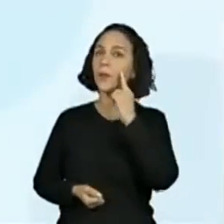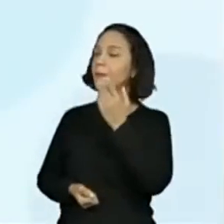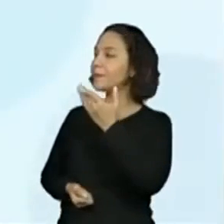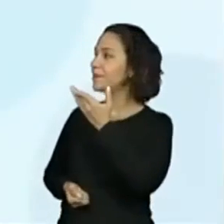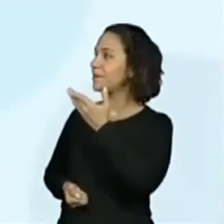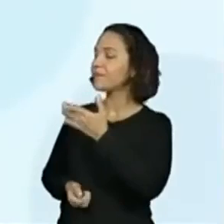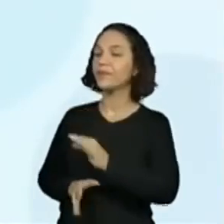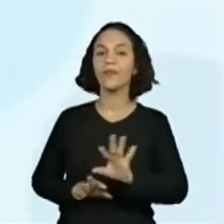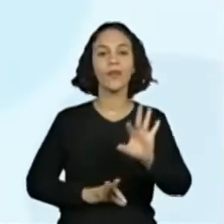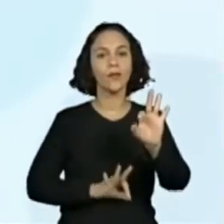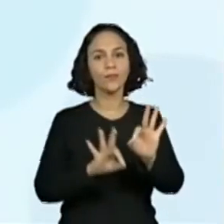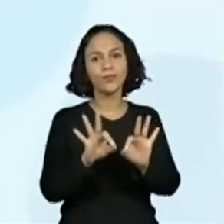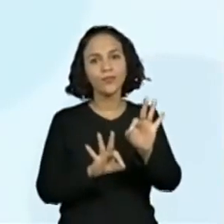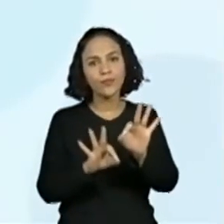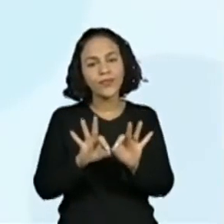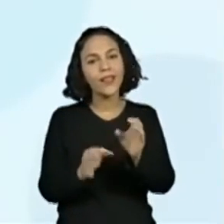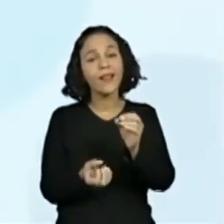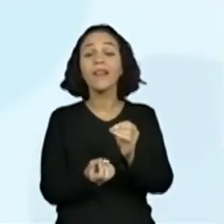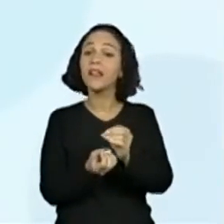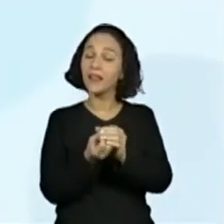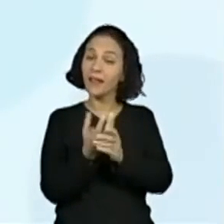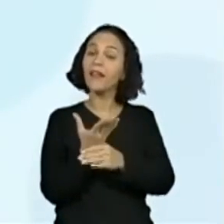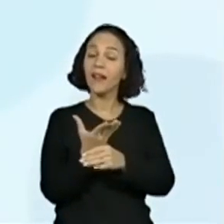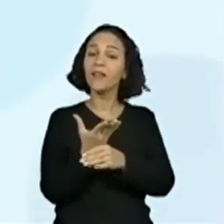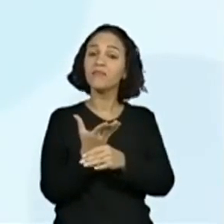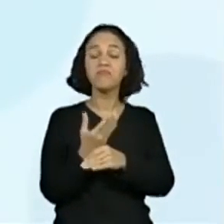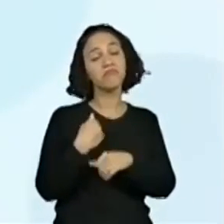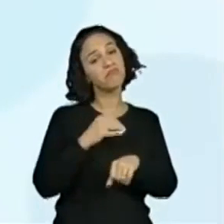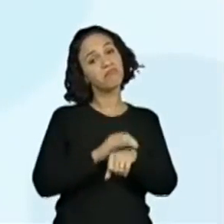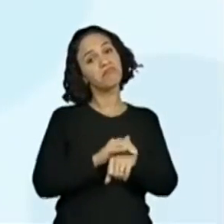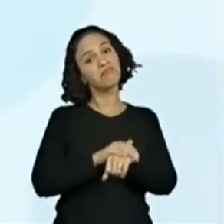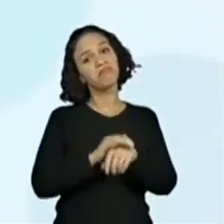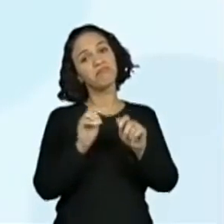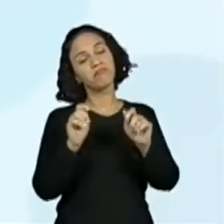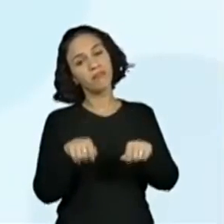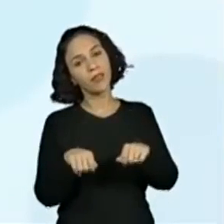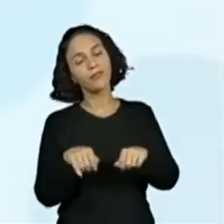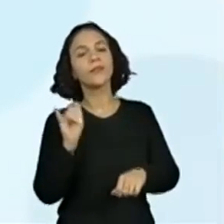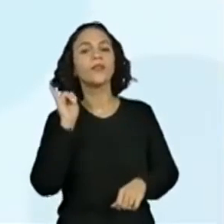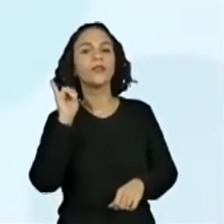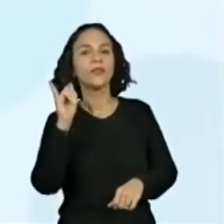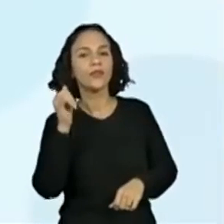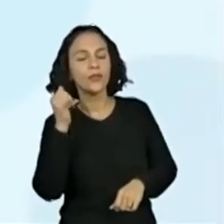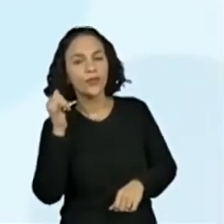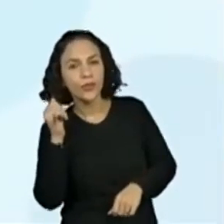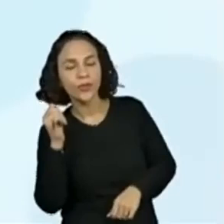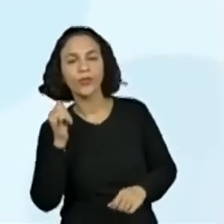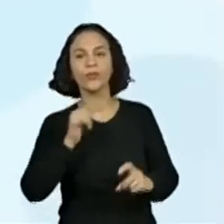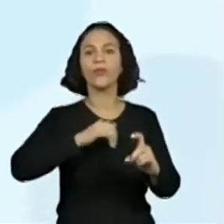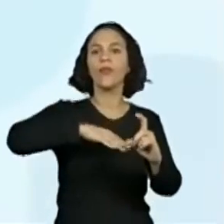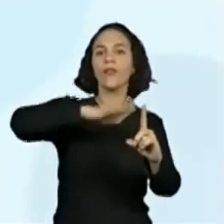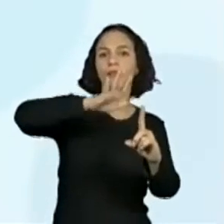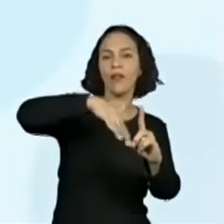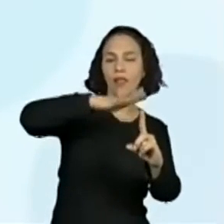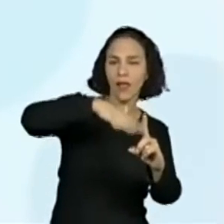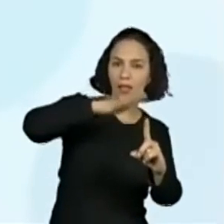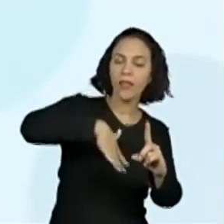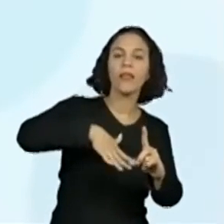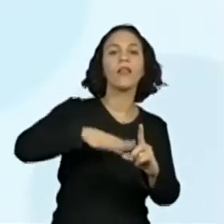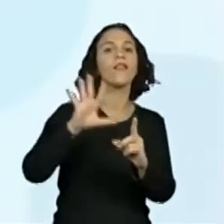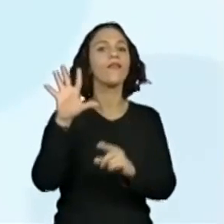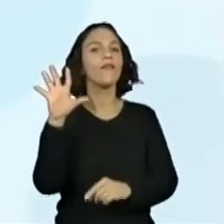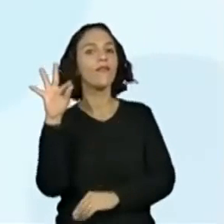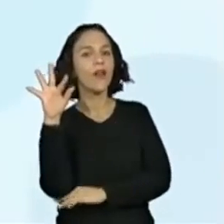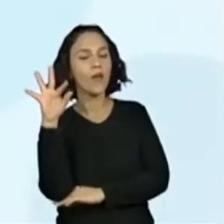planejar e produzir com certa autonomia contos, fábulas, lendas, entre outros textos do campo